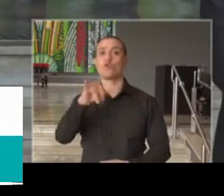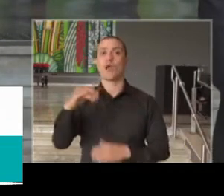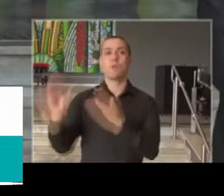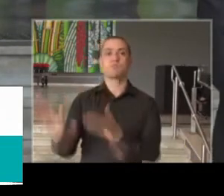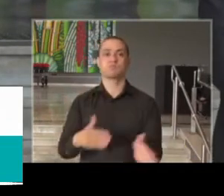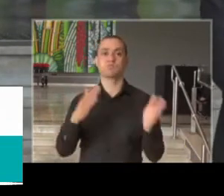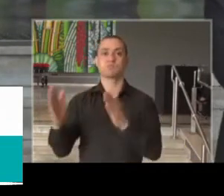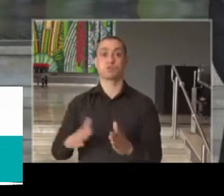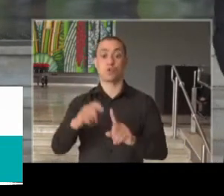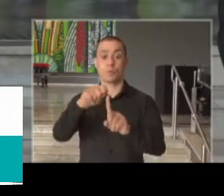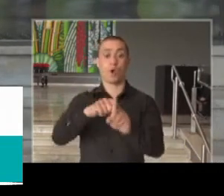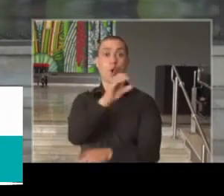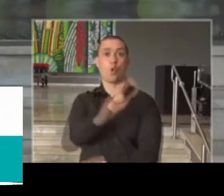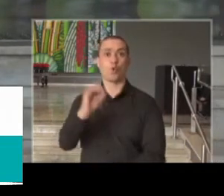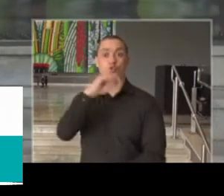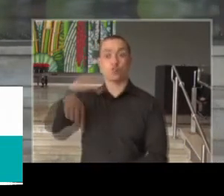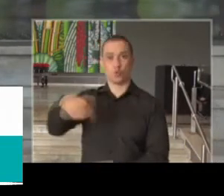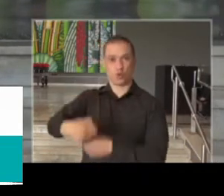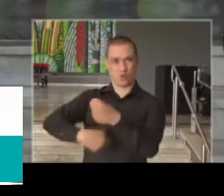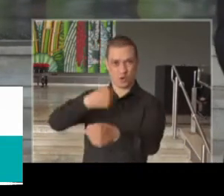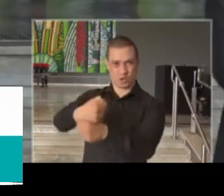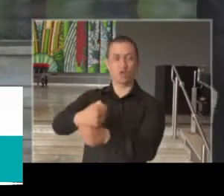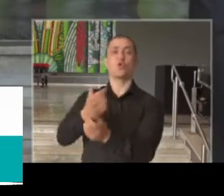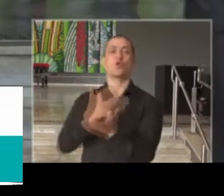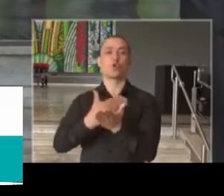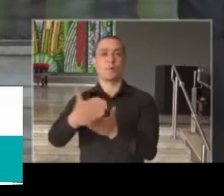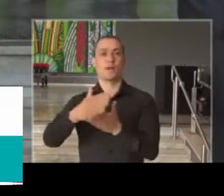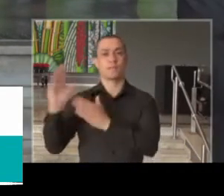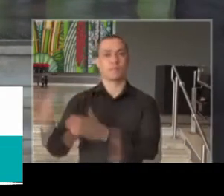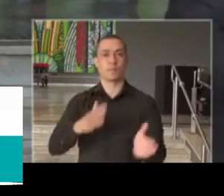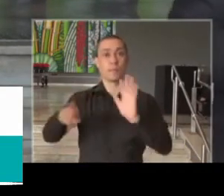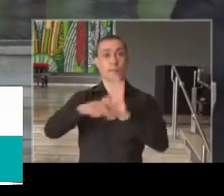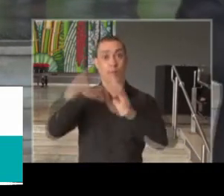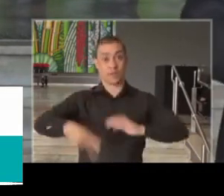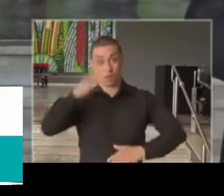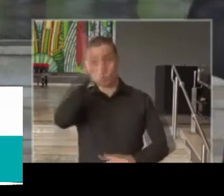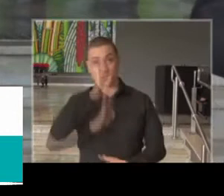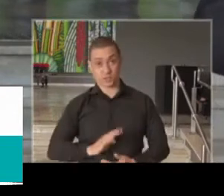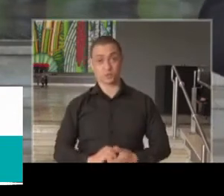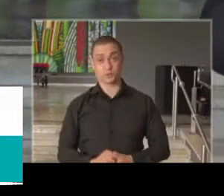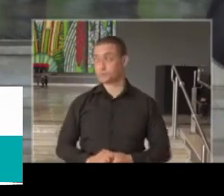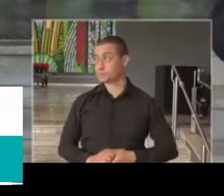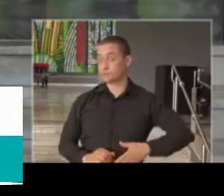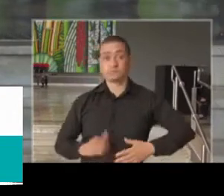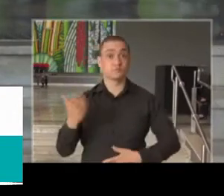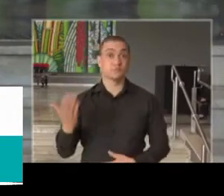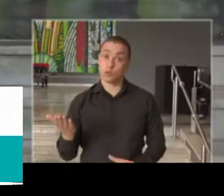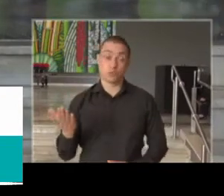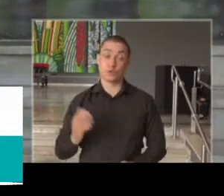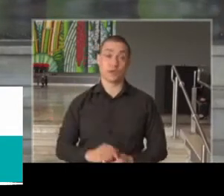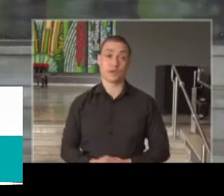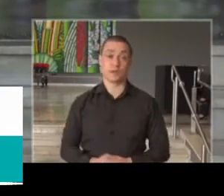produzindo, já a partir de outubro deste ano, a vacina aqui em solo brasileiro. Então, com isso, concluo a